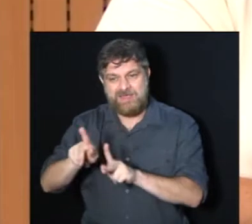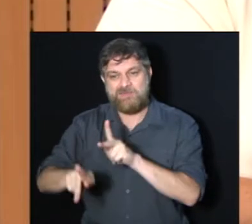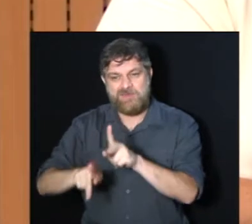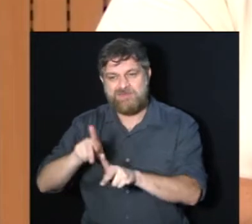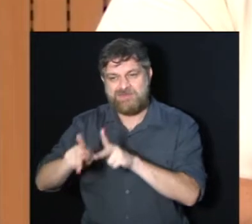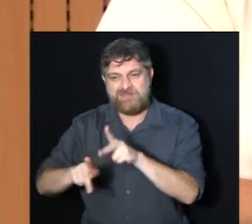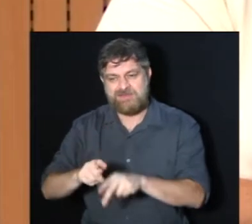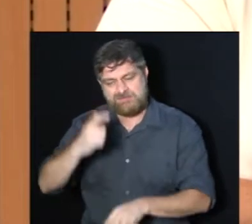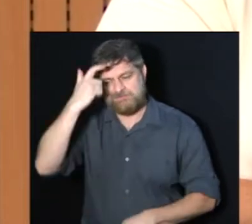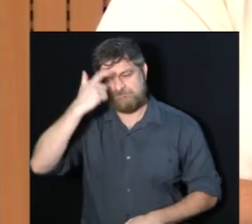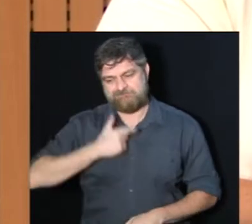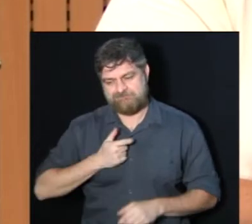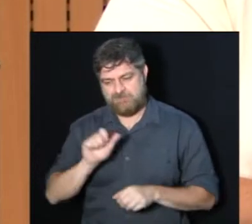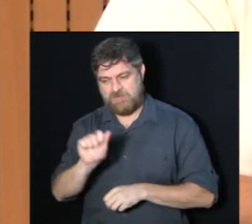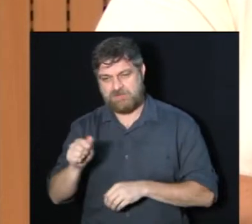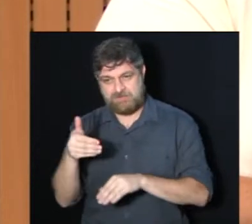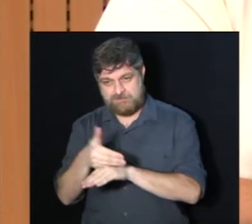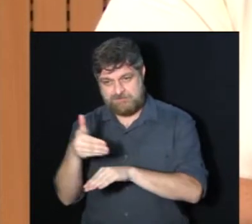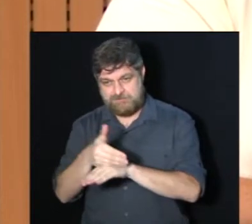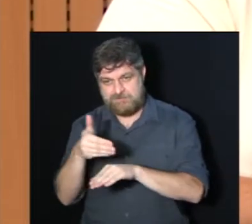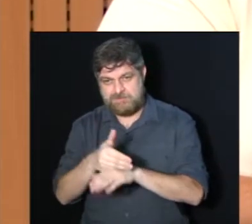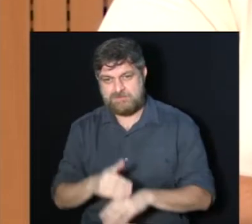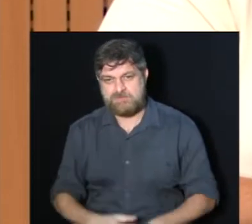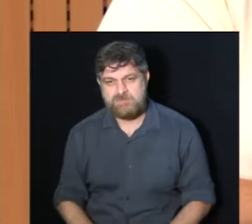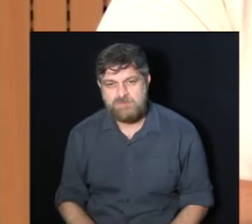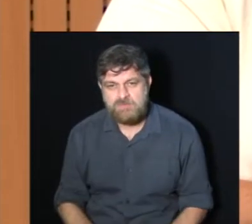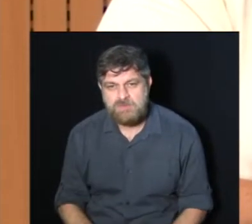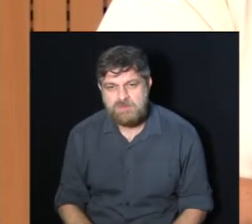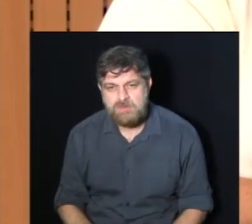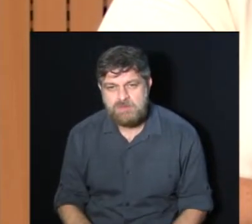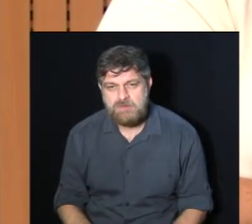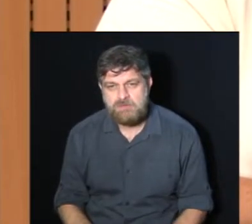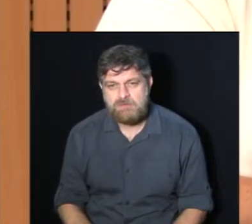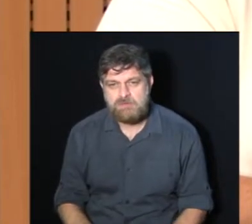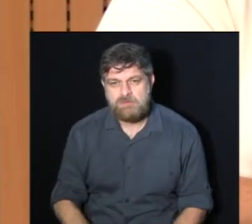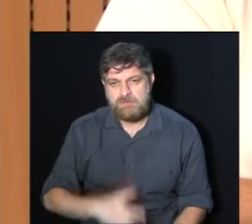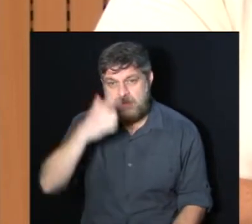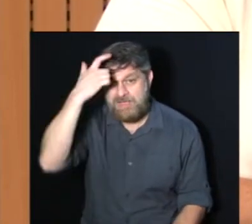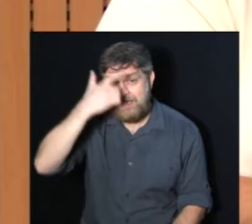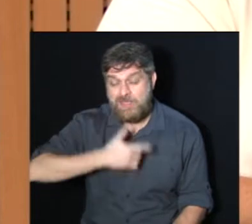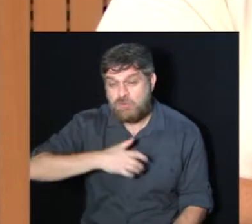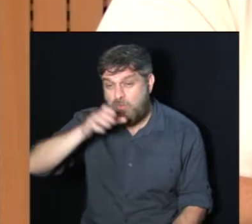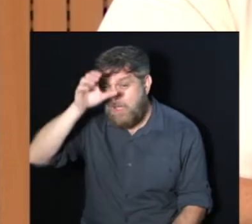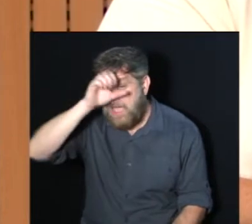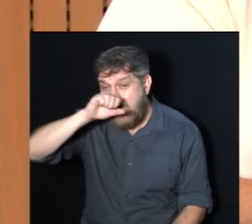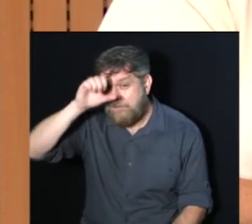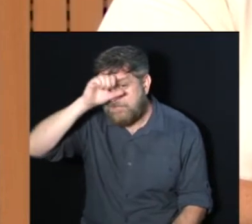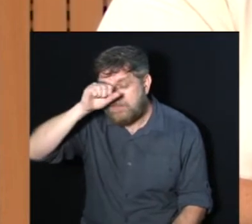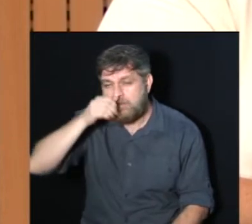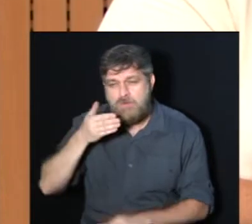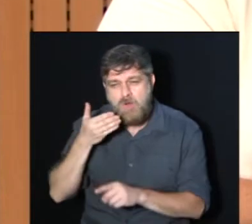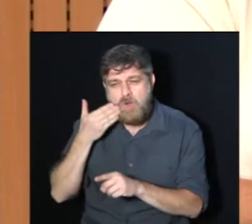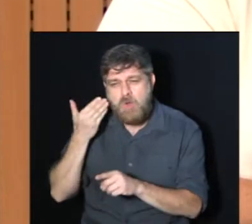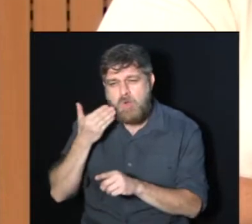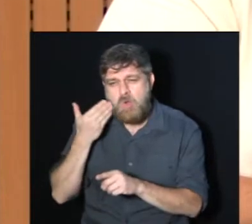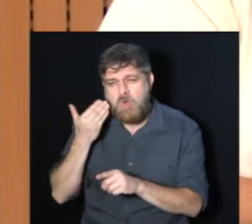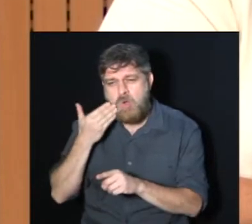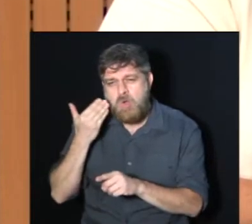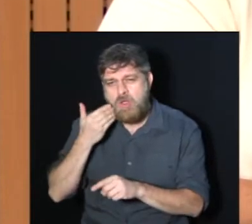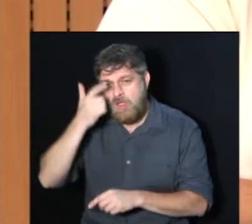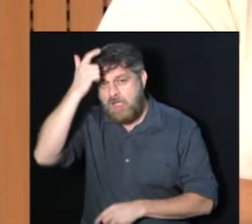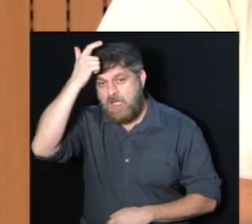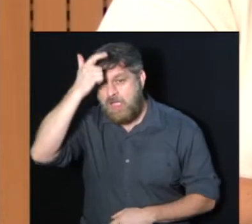e como umbandista, que estou no aprendizado, sou uma umbandista